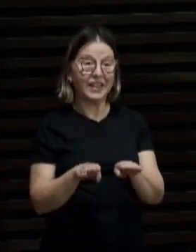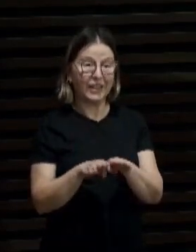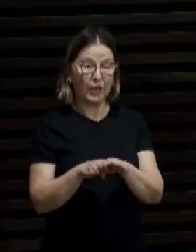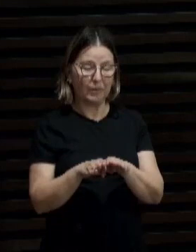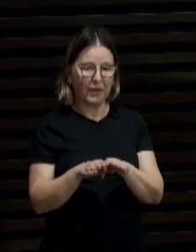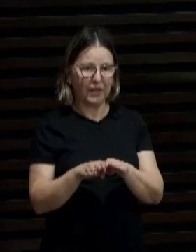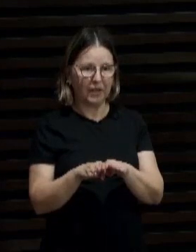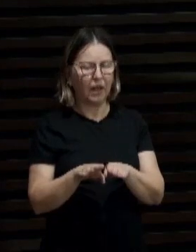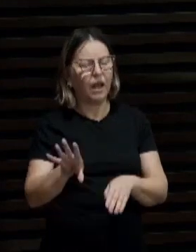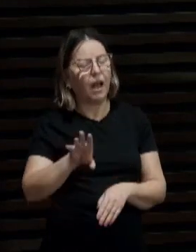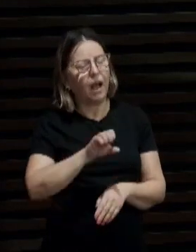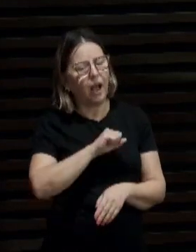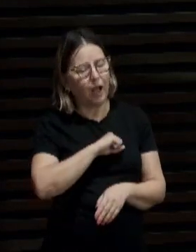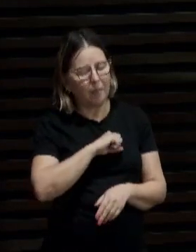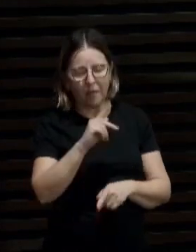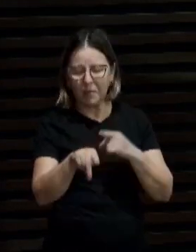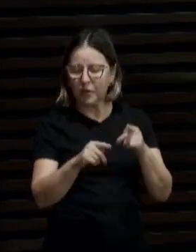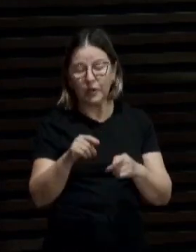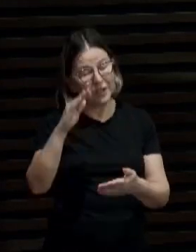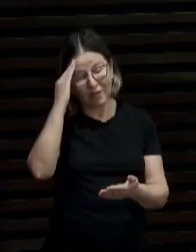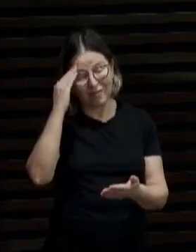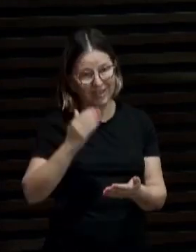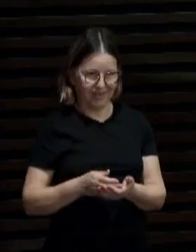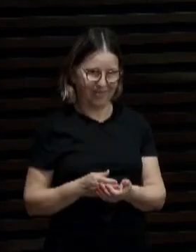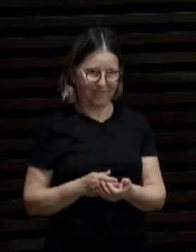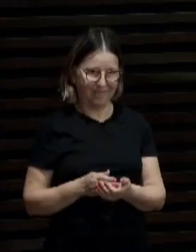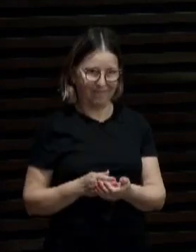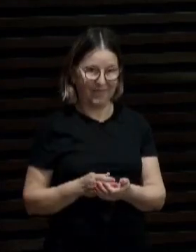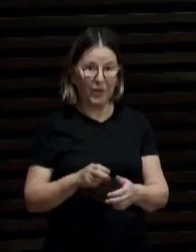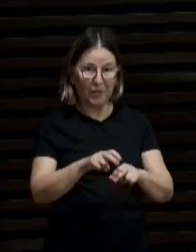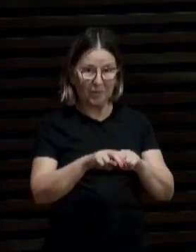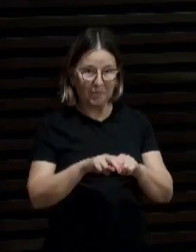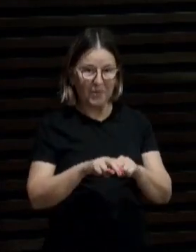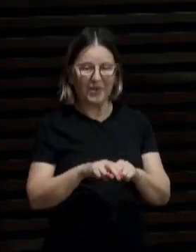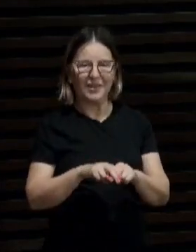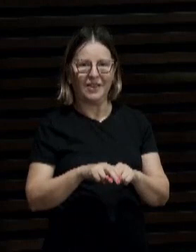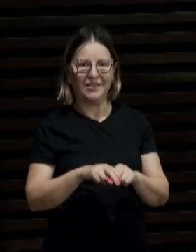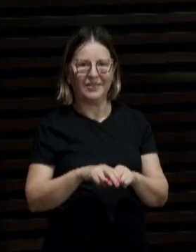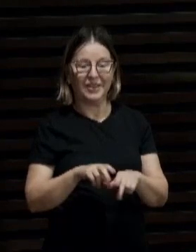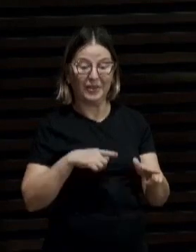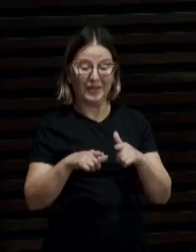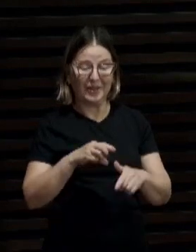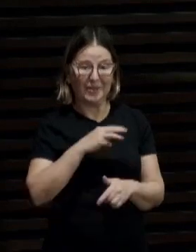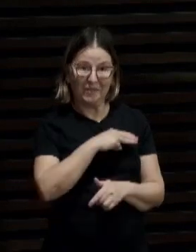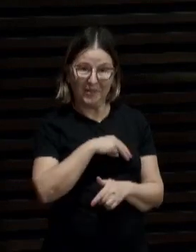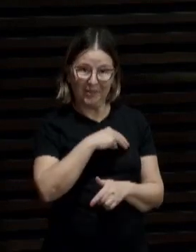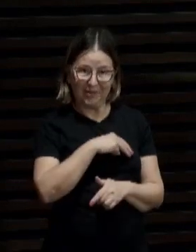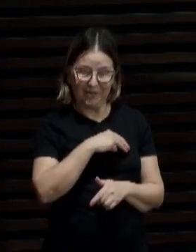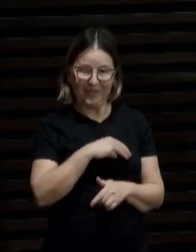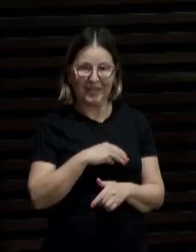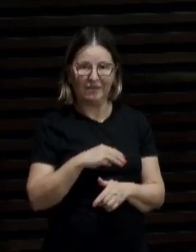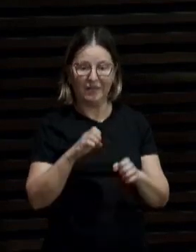pelos incrédulos, devido ao trabalho missionário dessa igreja, a qual foi um instrumento de Deus para a evangelização de toda